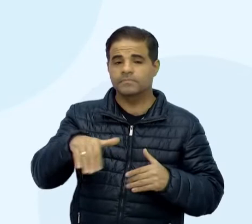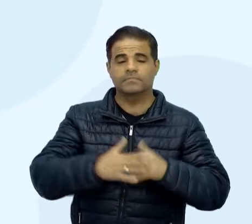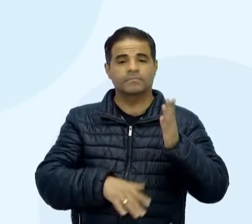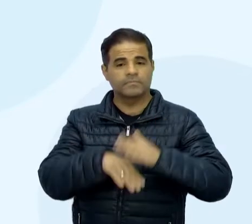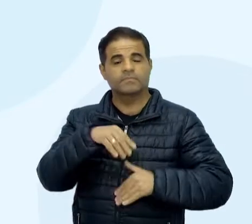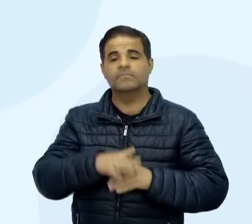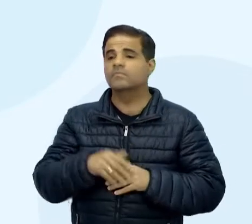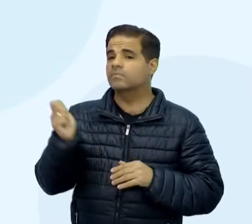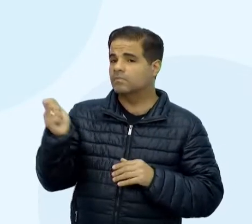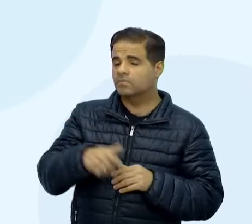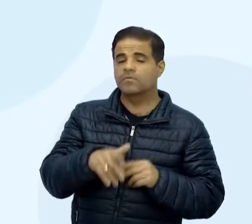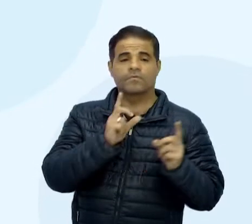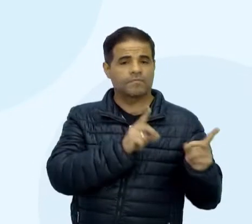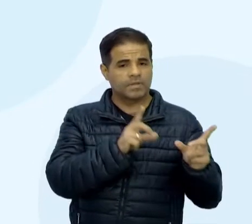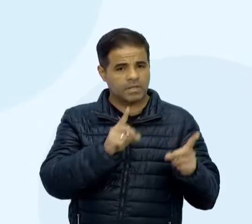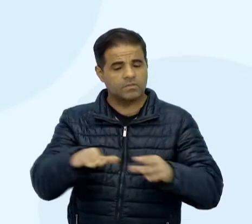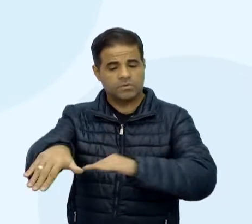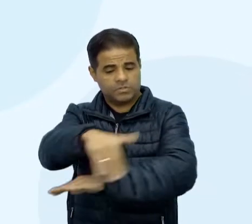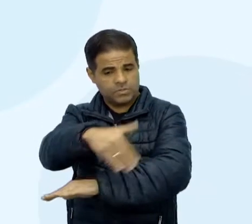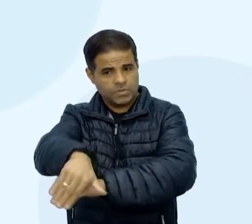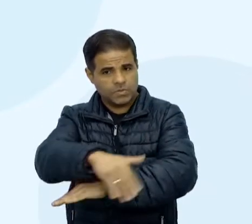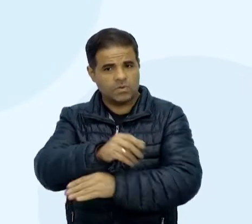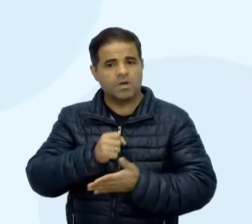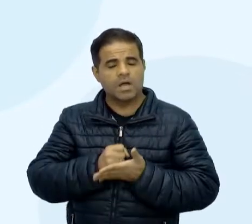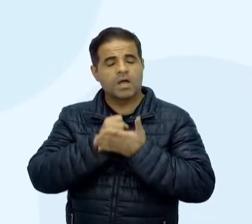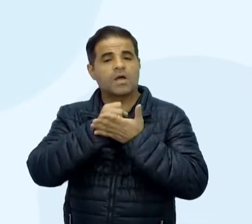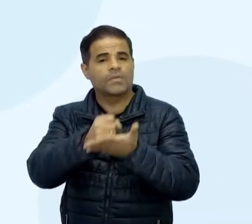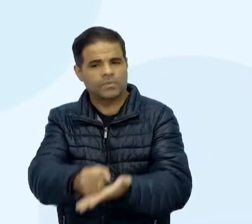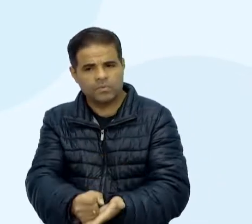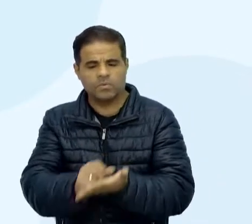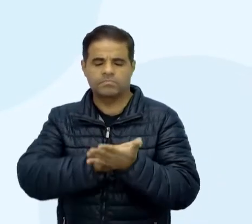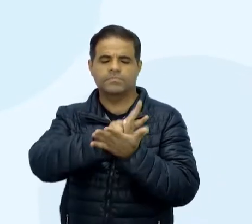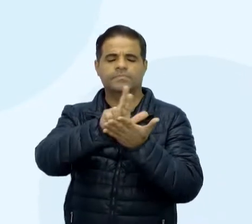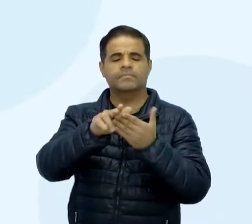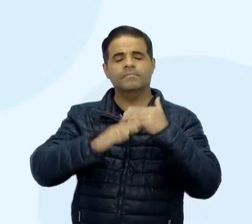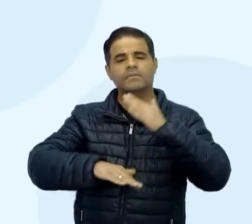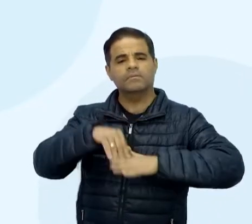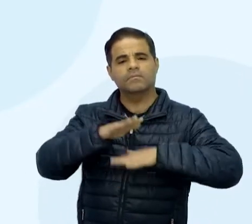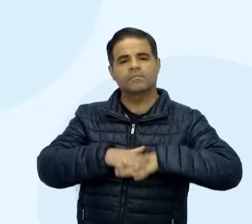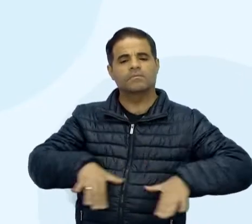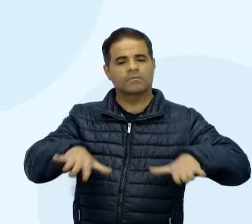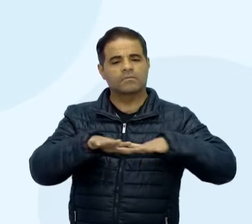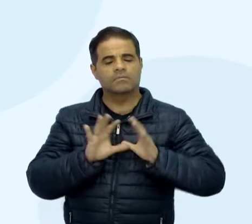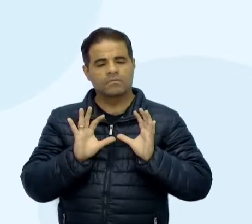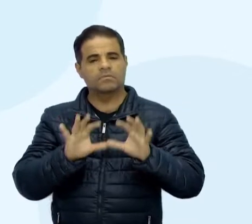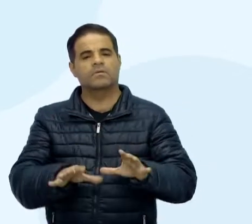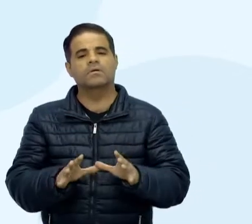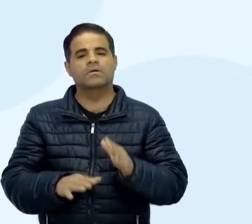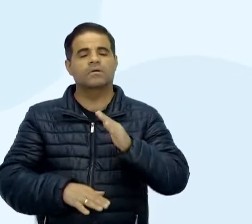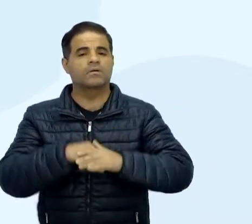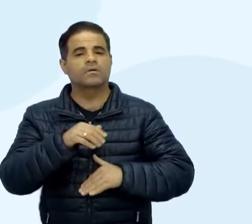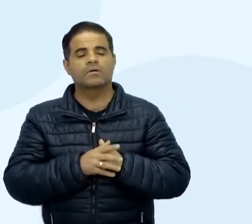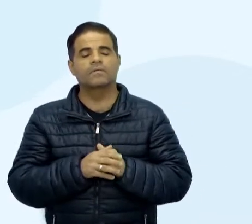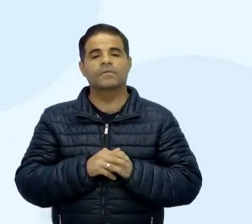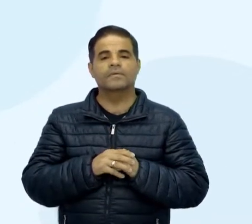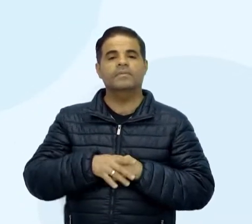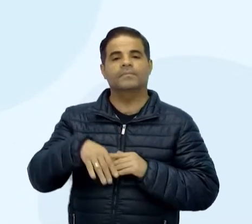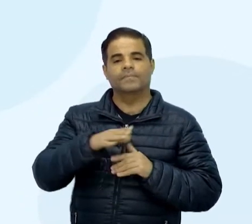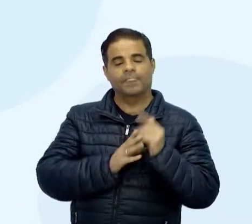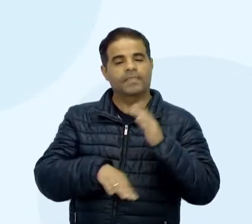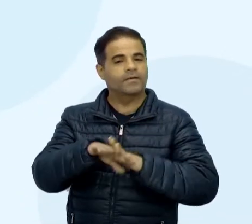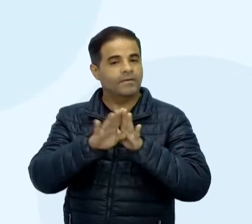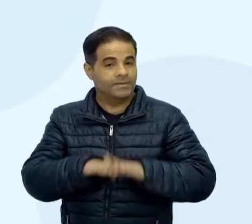Paulo, como vendedores de rua, carregadores do porto, em feiras, como carroceiros e domésticos.